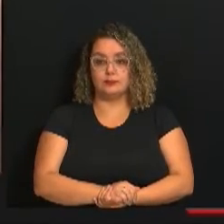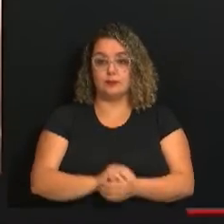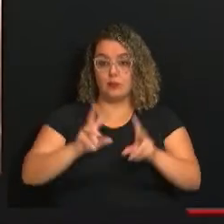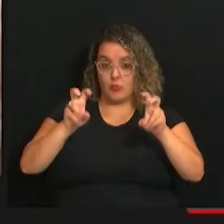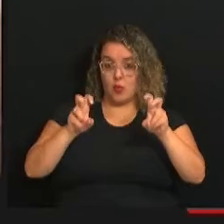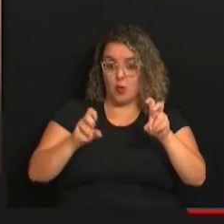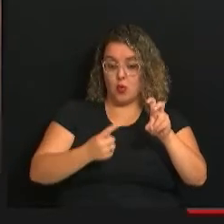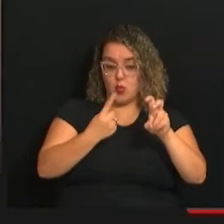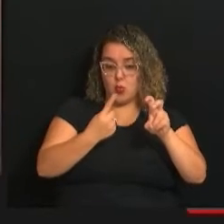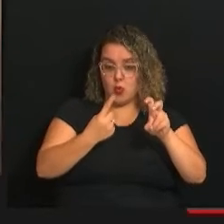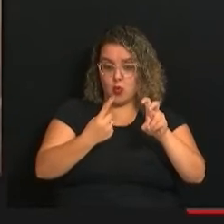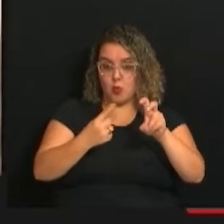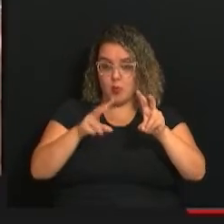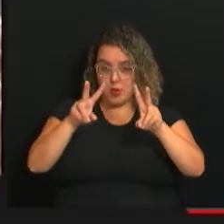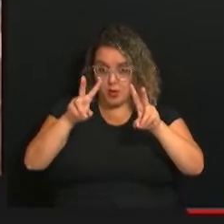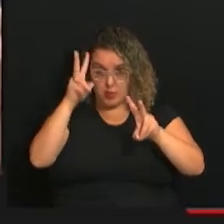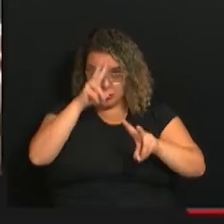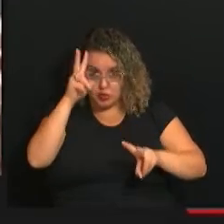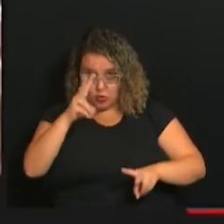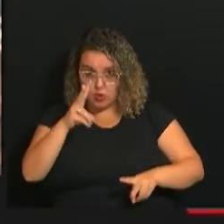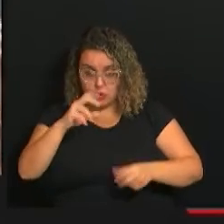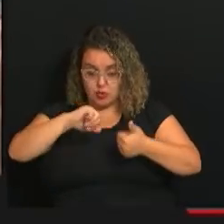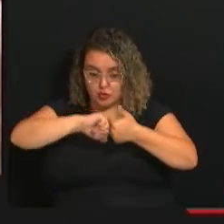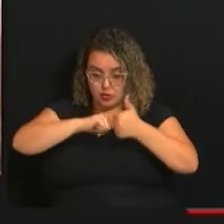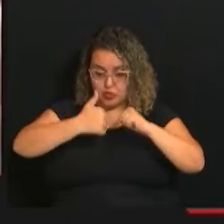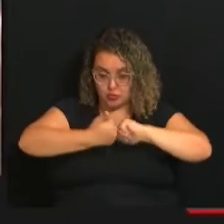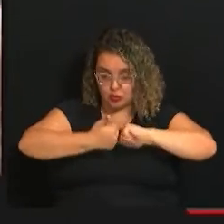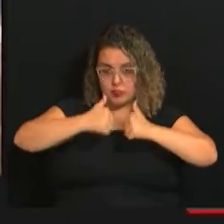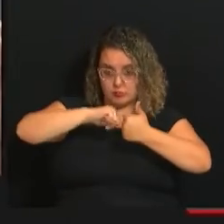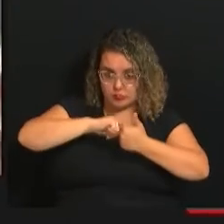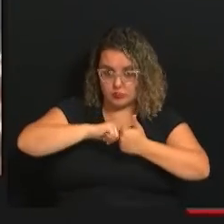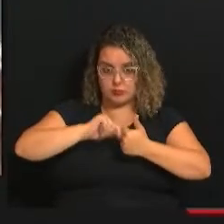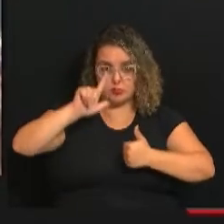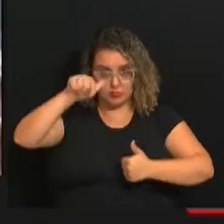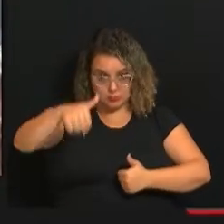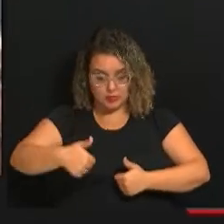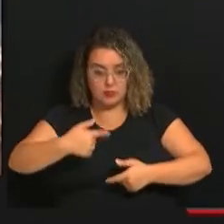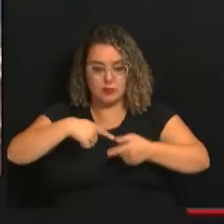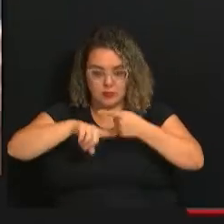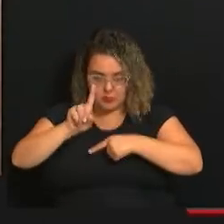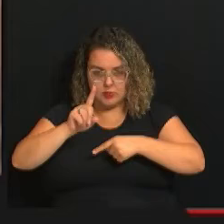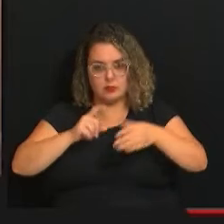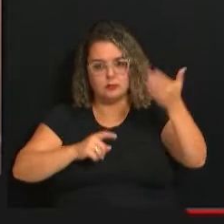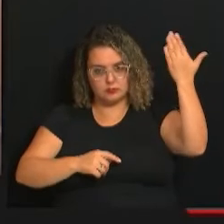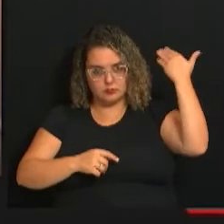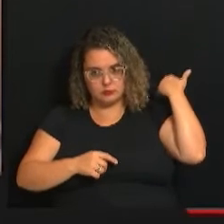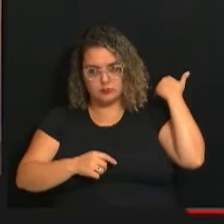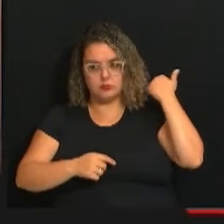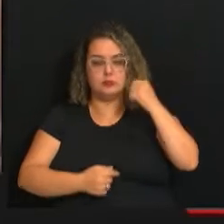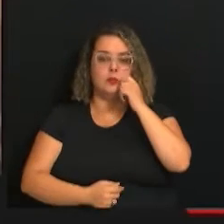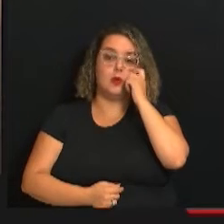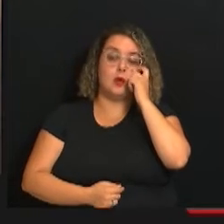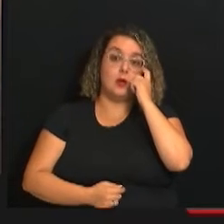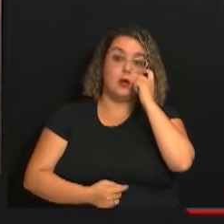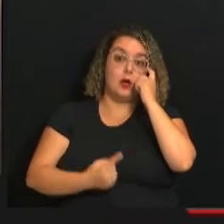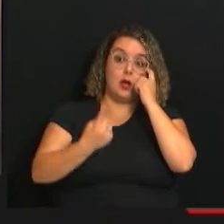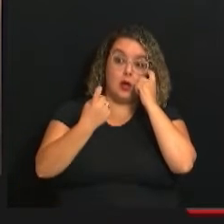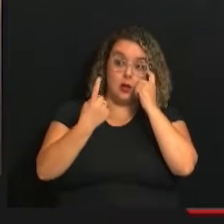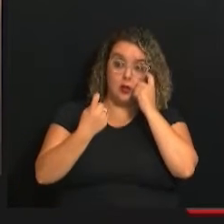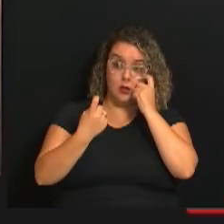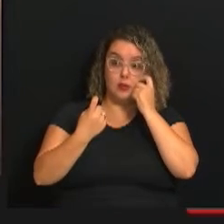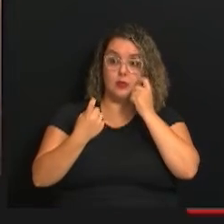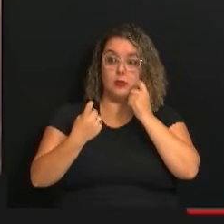coisa minha, né? Mas eu fazia o exercício da escrita de crônicas sobre todos os assuntos.